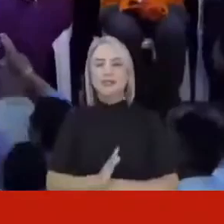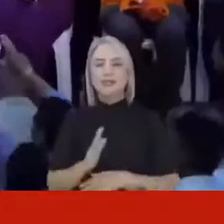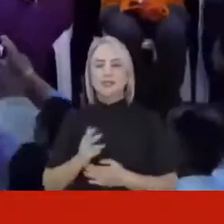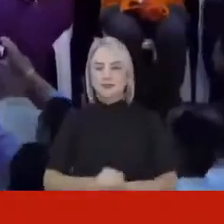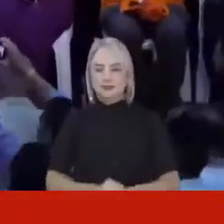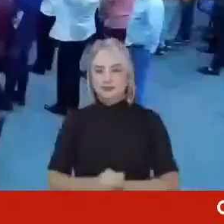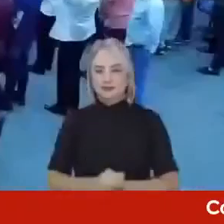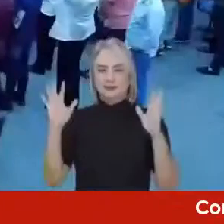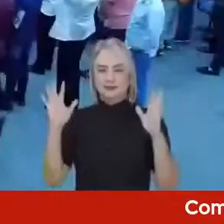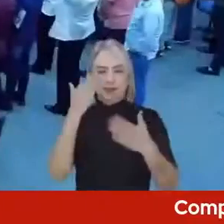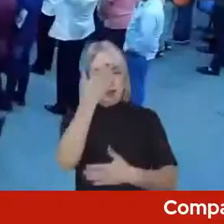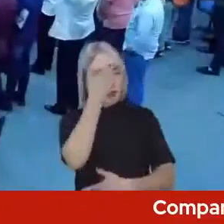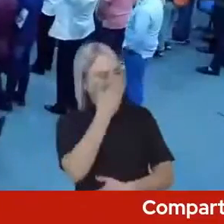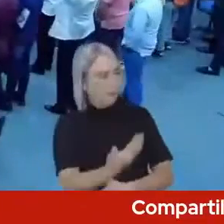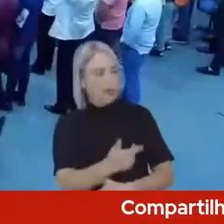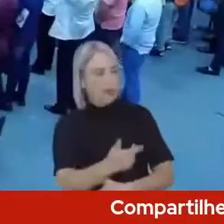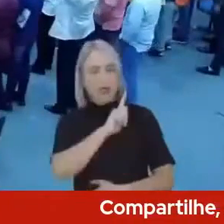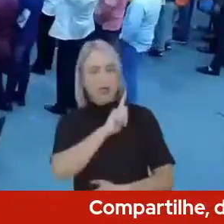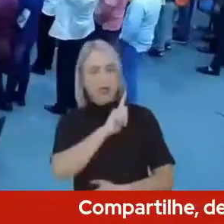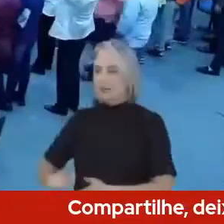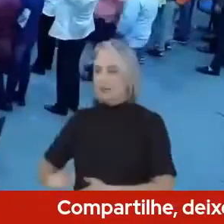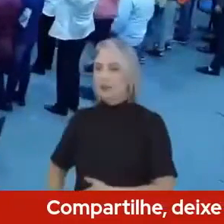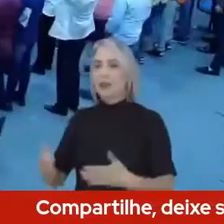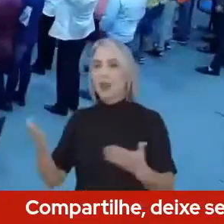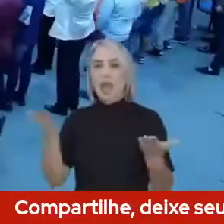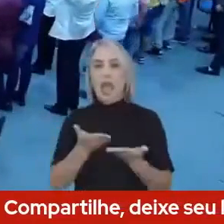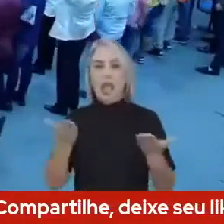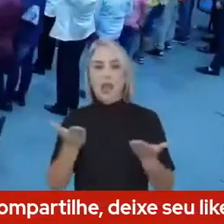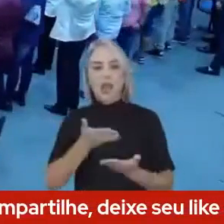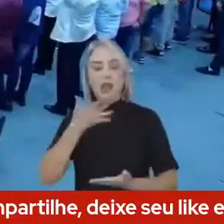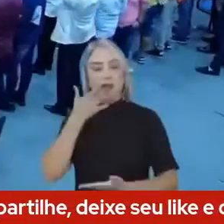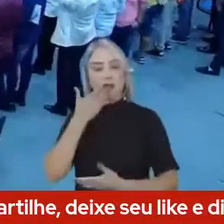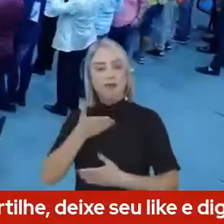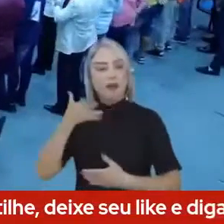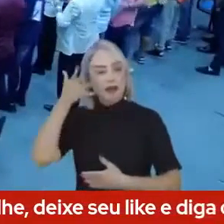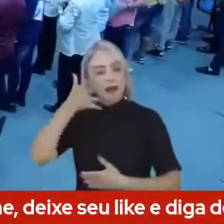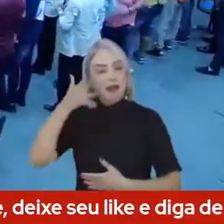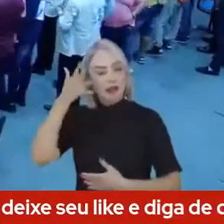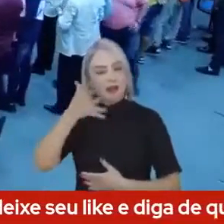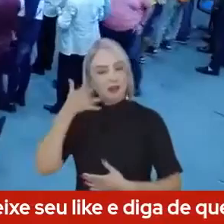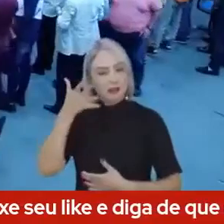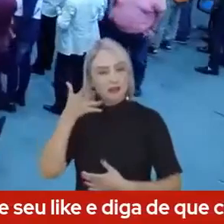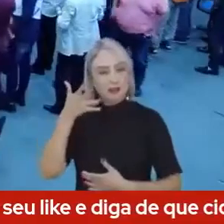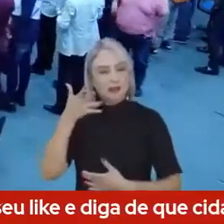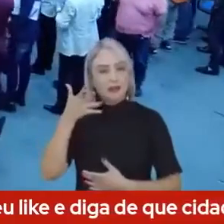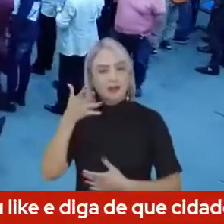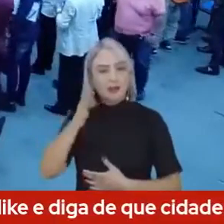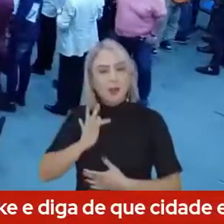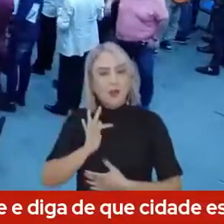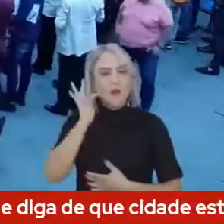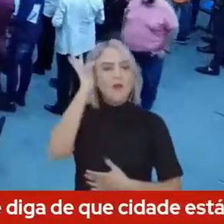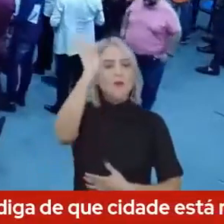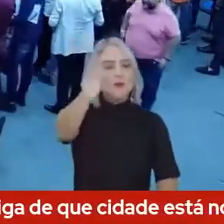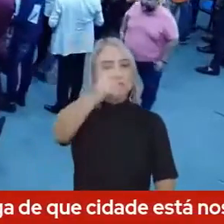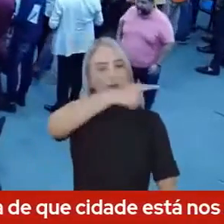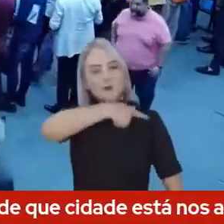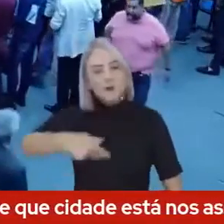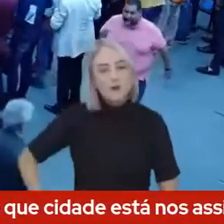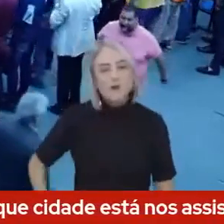Obrigado, governador. Agora, para falar com vocês, o futuro presidente do